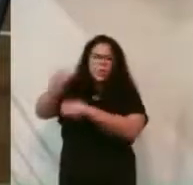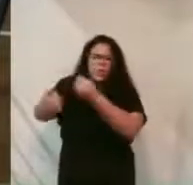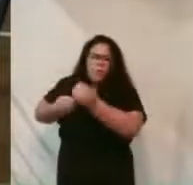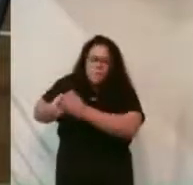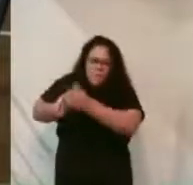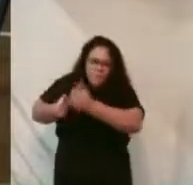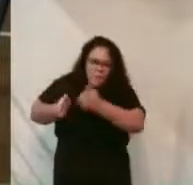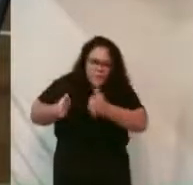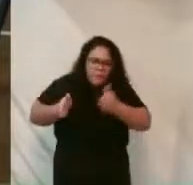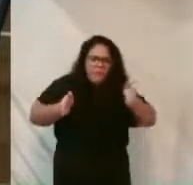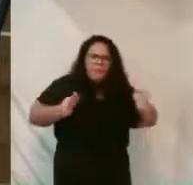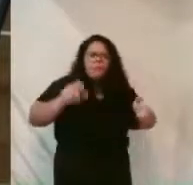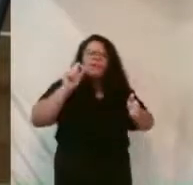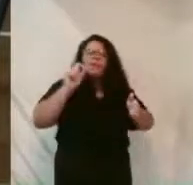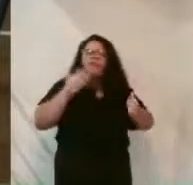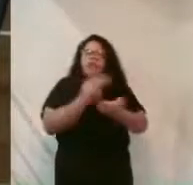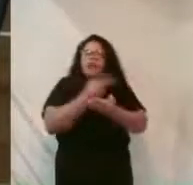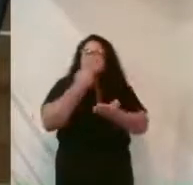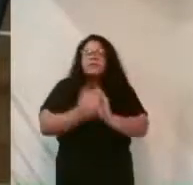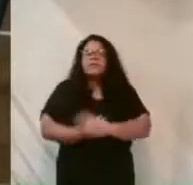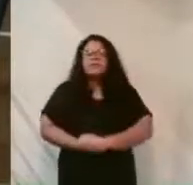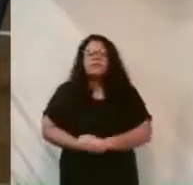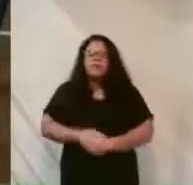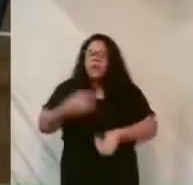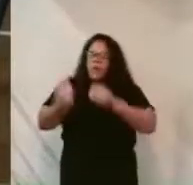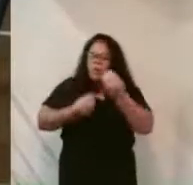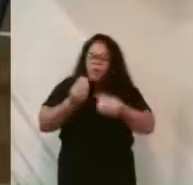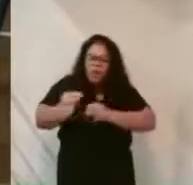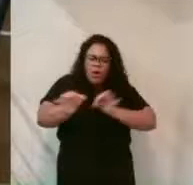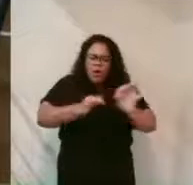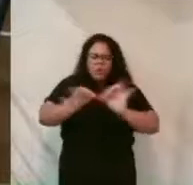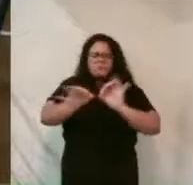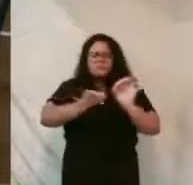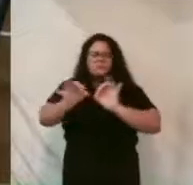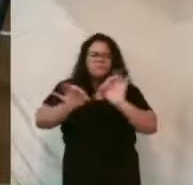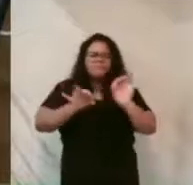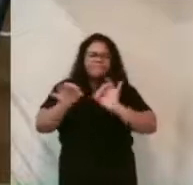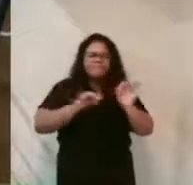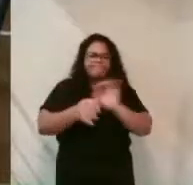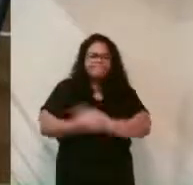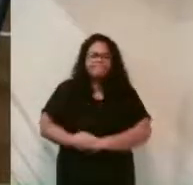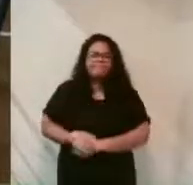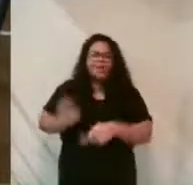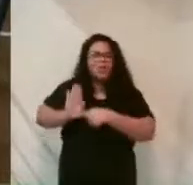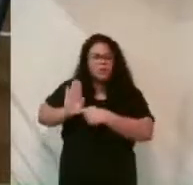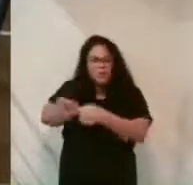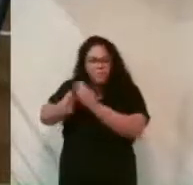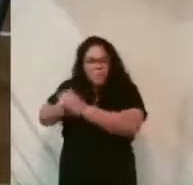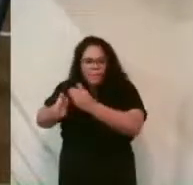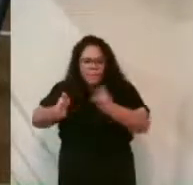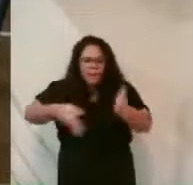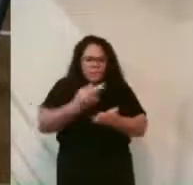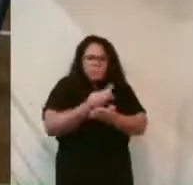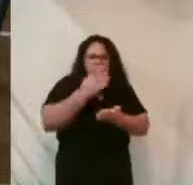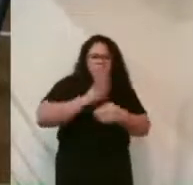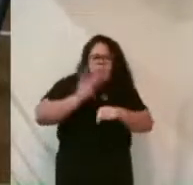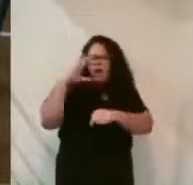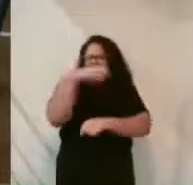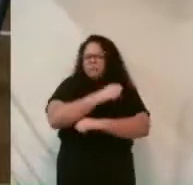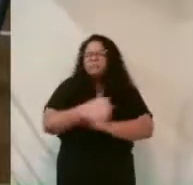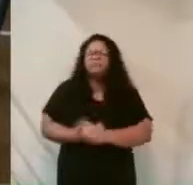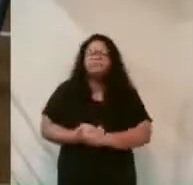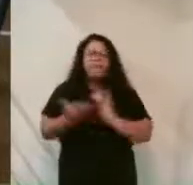E esse volume, de como eles podem se organizar para que isso ocorra de um modo mais efetivo. Isso é interessante